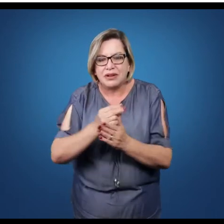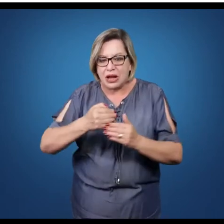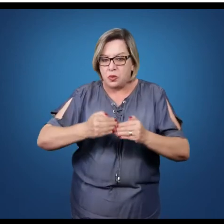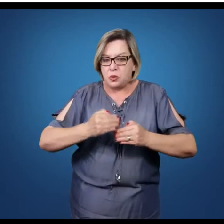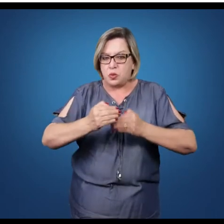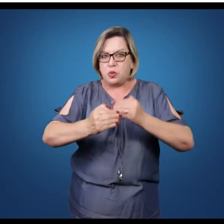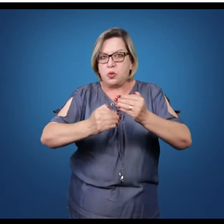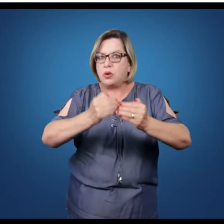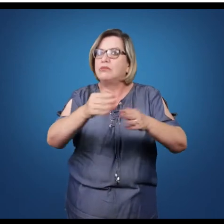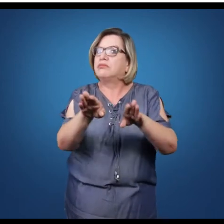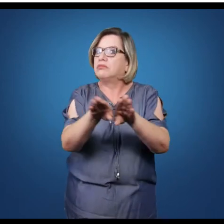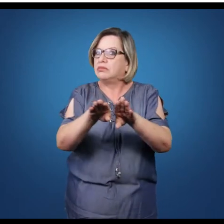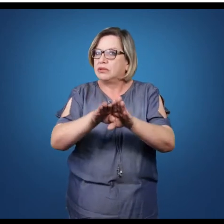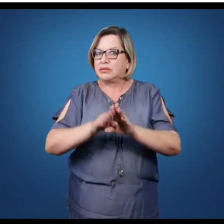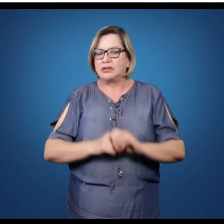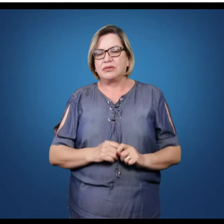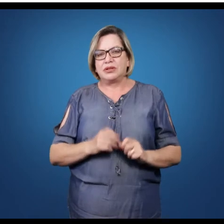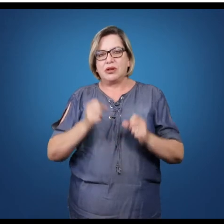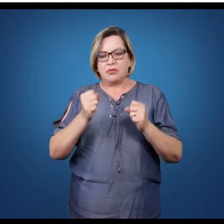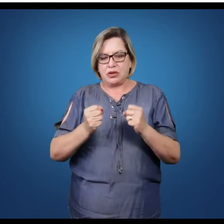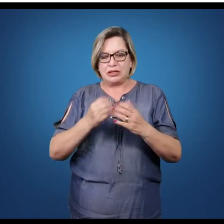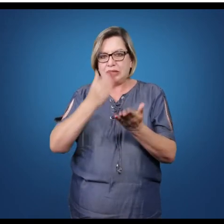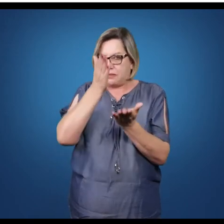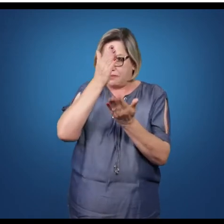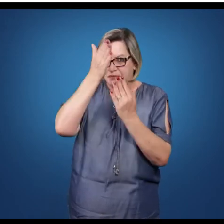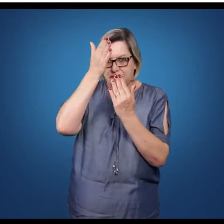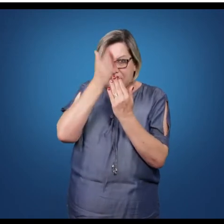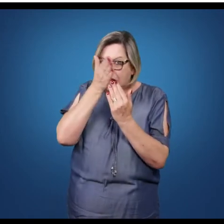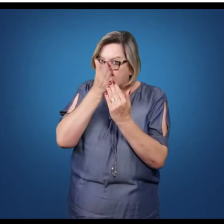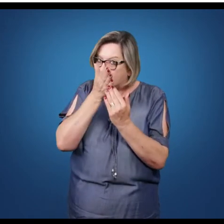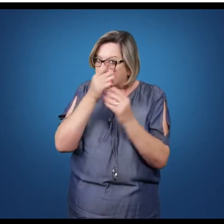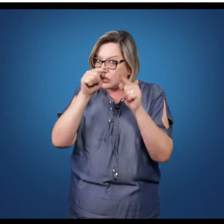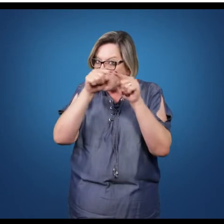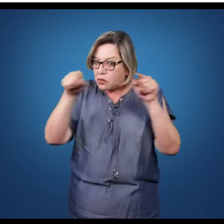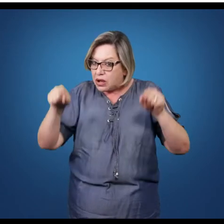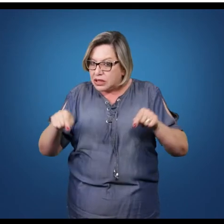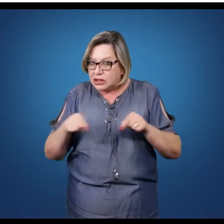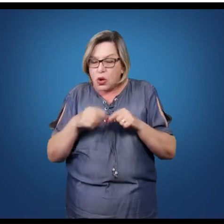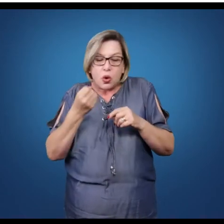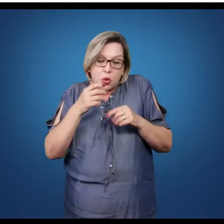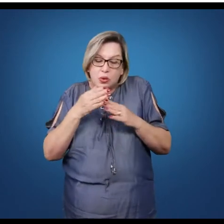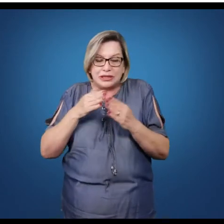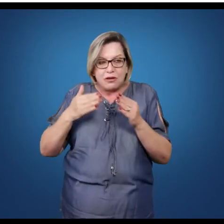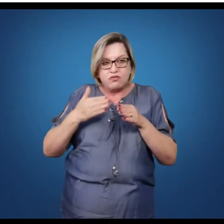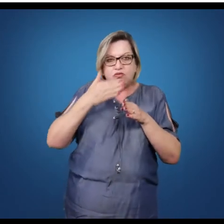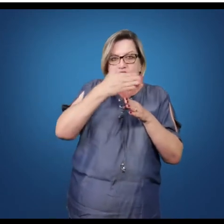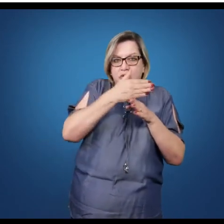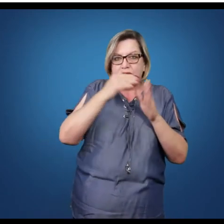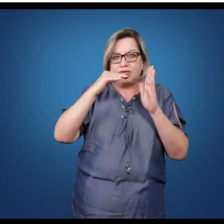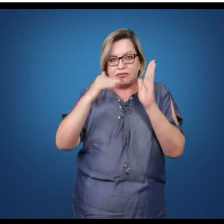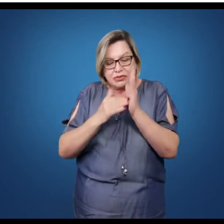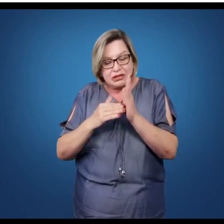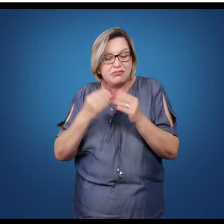quadra. Dá para fazer até o meio ou dá para fazer até o final da quadra?